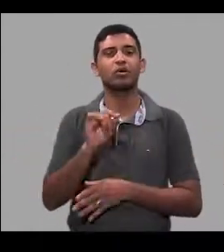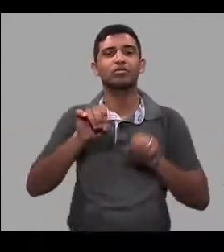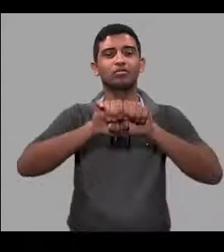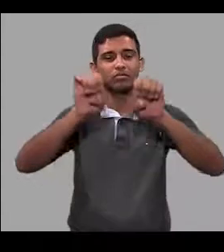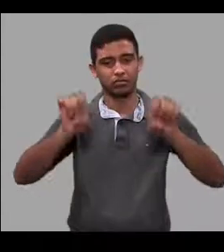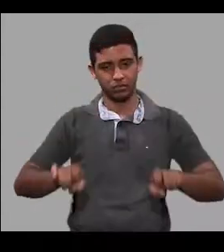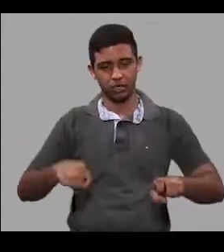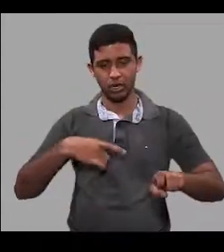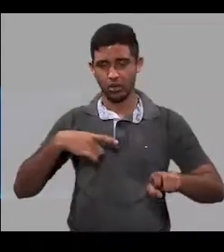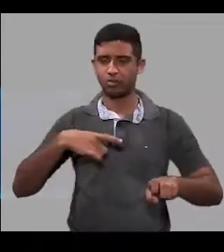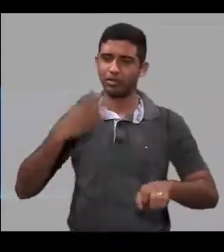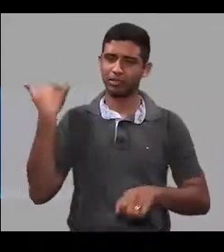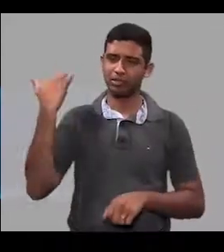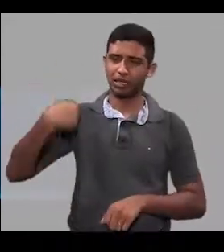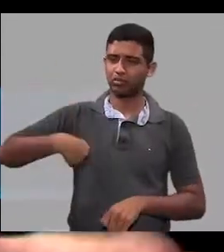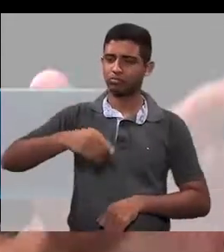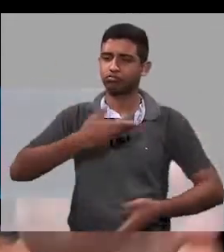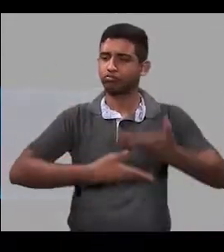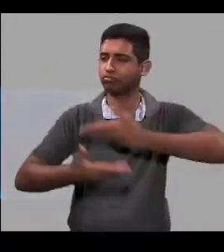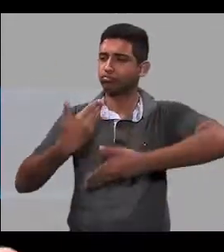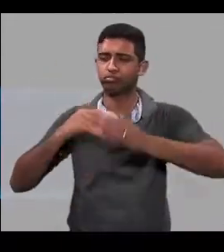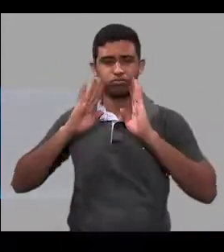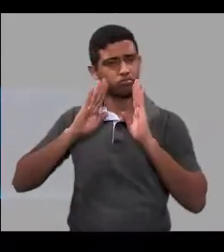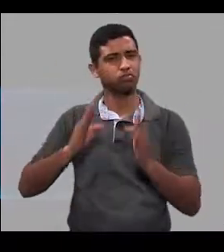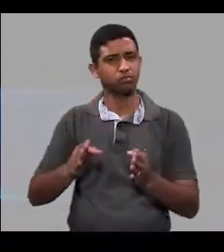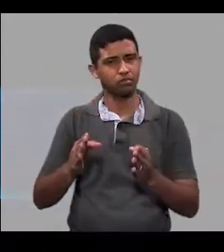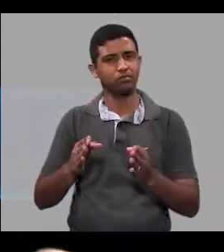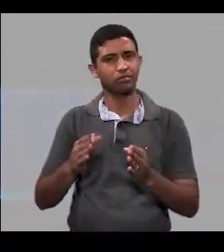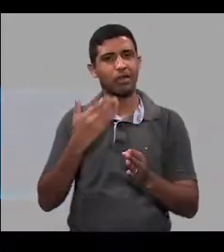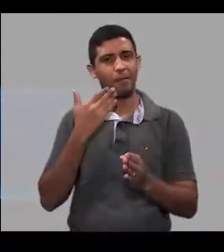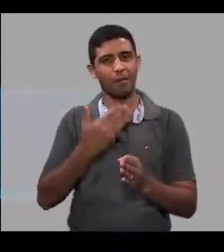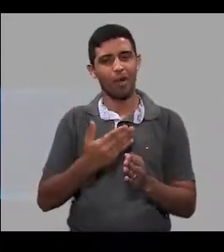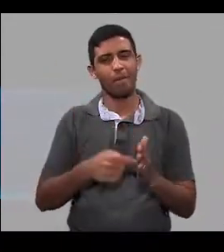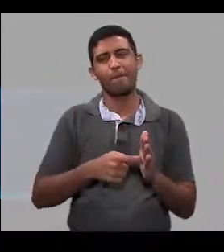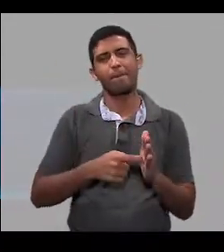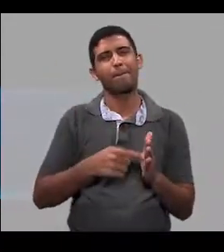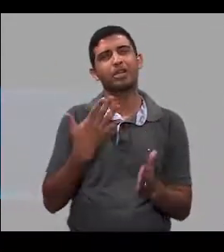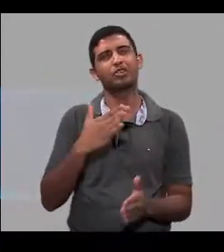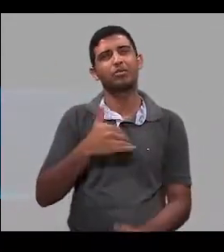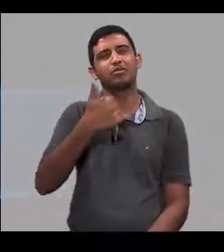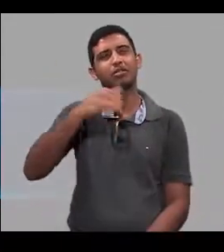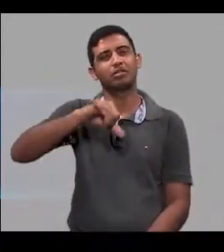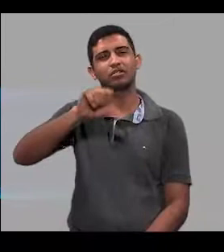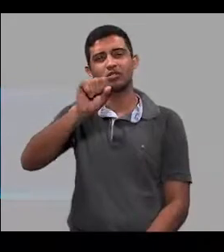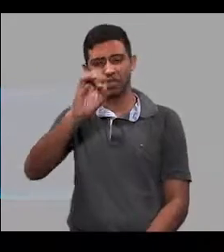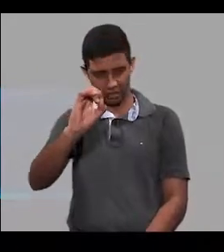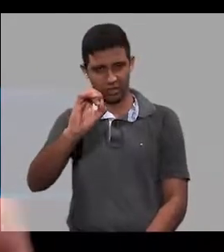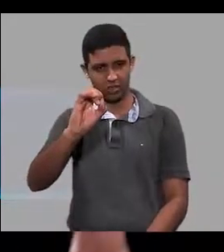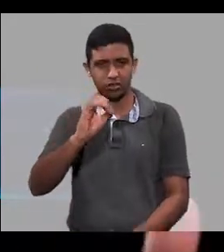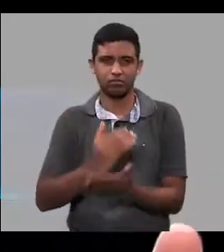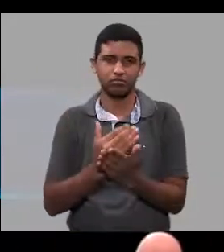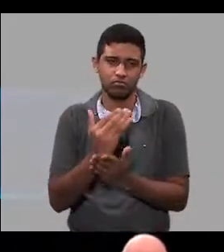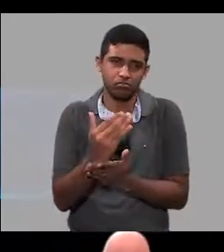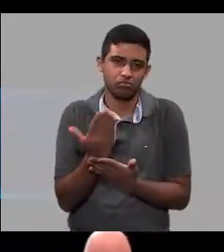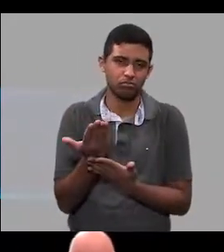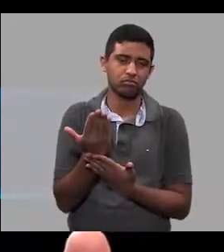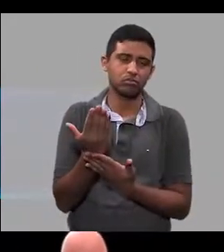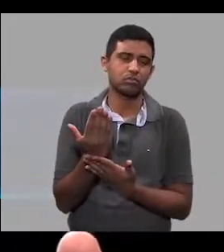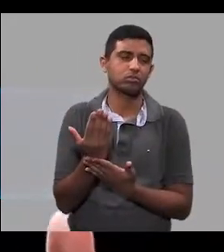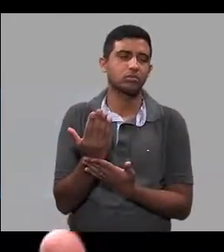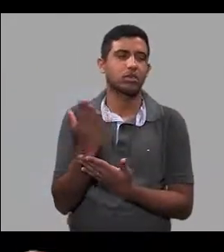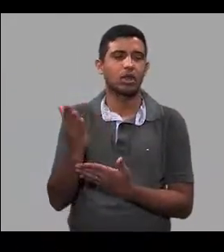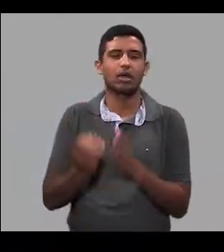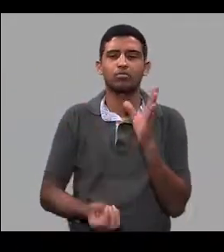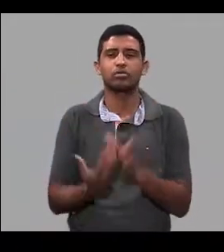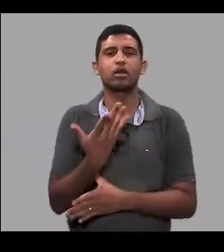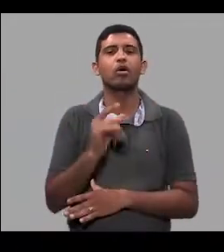para... Eu me envolvi diretamente nisso à época, isso remonta à primeira metade dos anos 80, remonta... Bom, isso